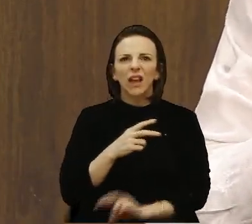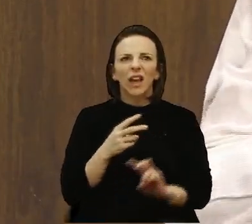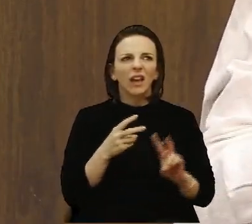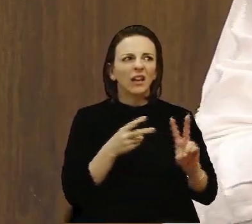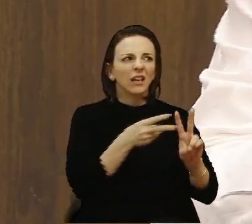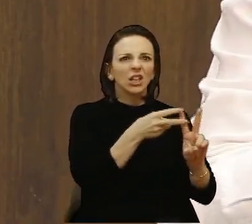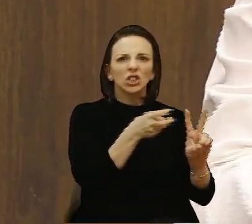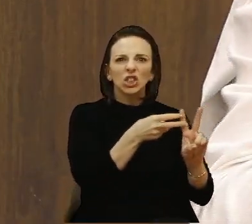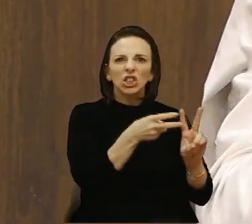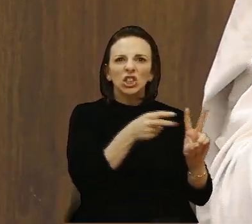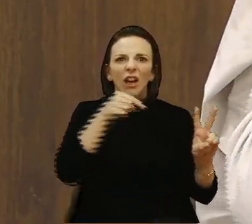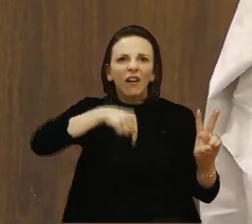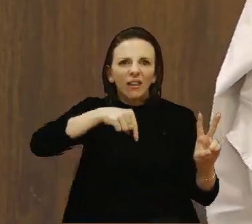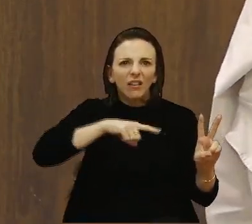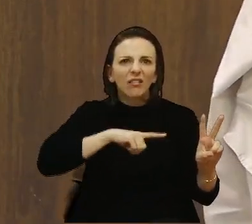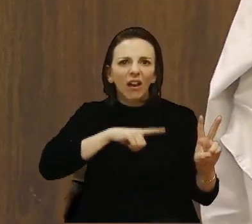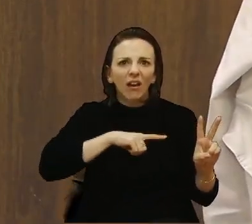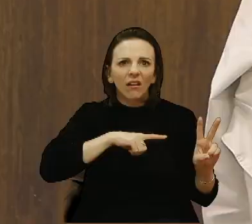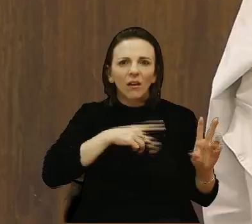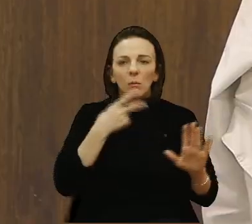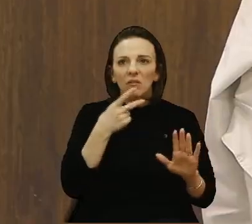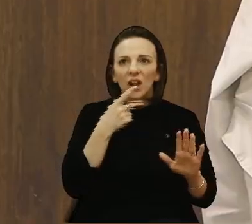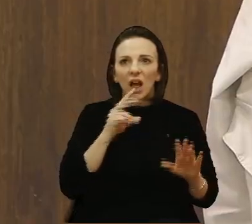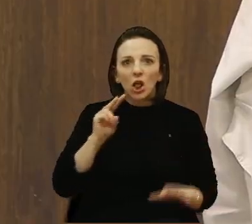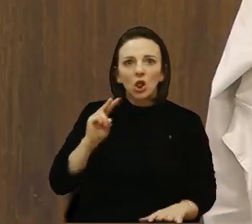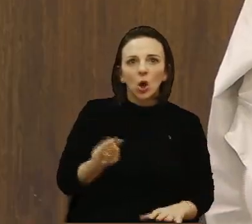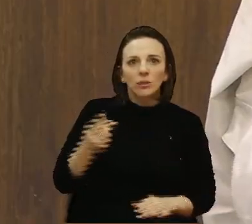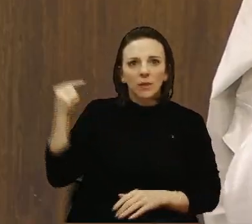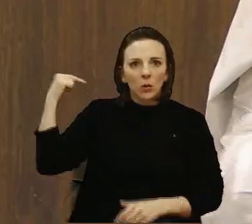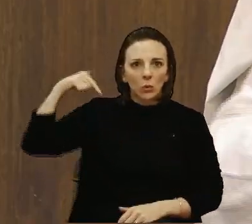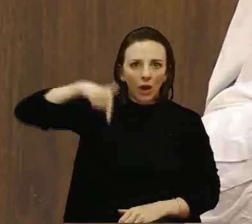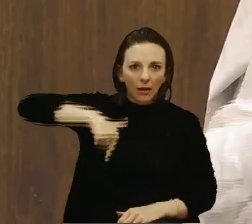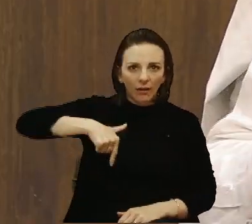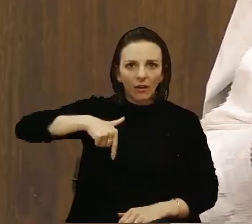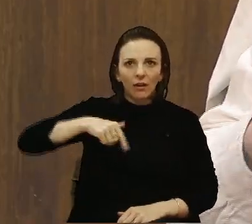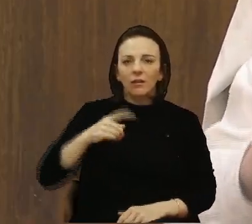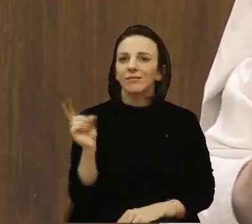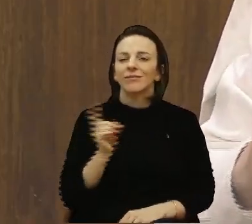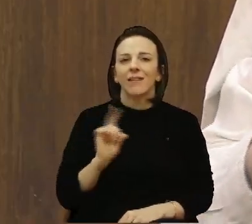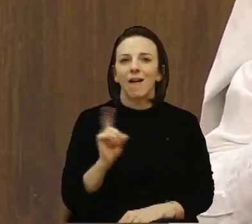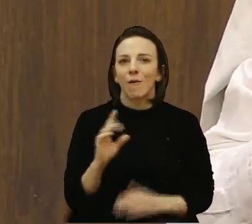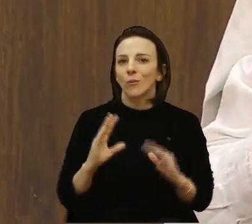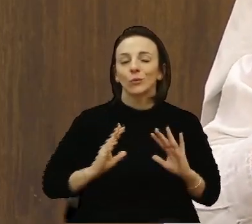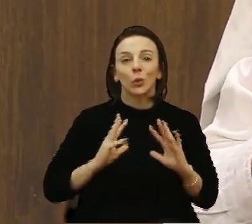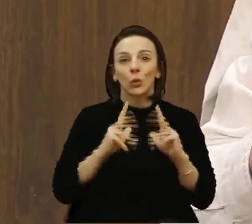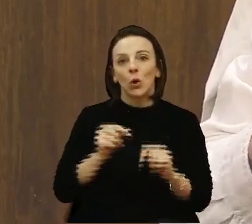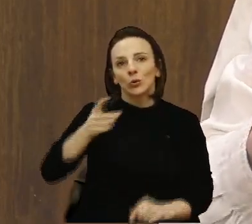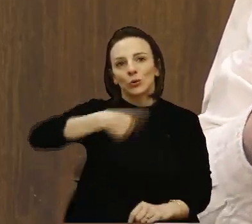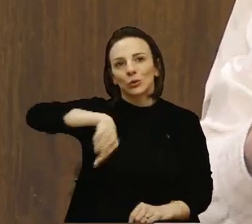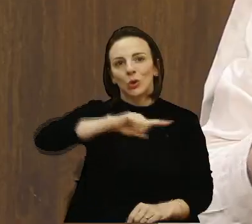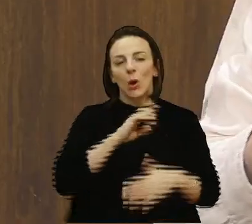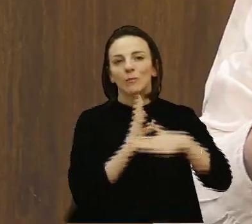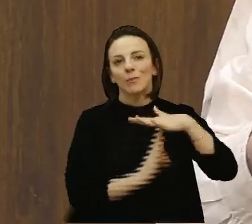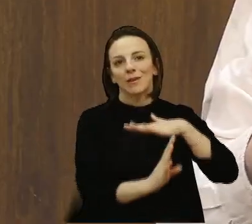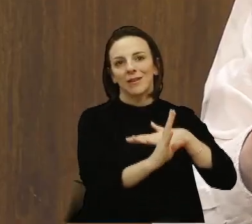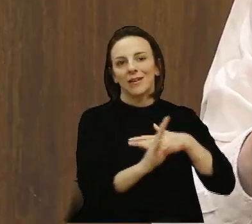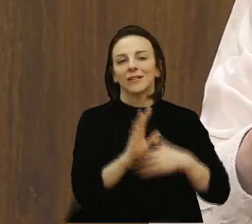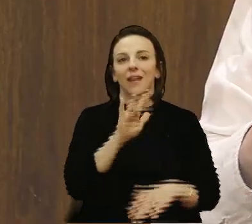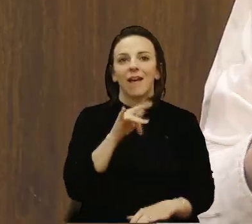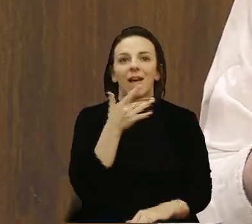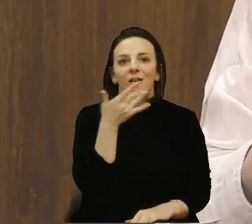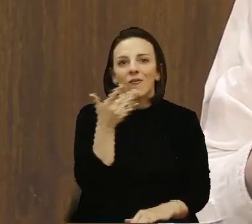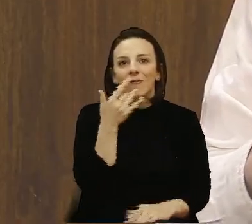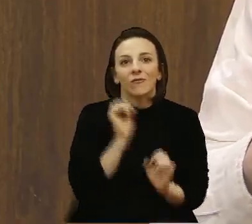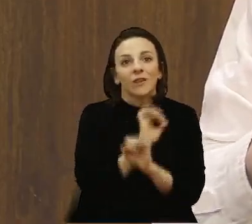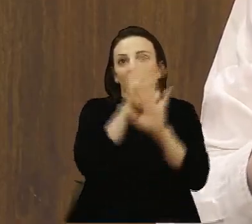população originária para manifestar que estava aqui há 2000 anos? Não. Todos somos migrantes, presidente. Isso precisa ficar claro. Inclusive